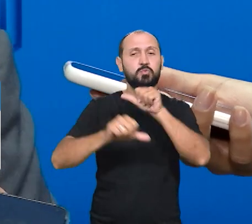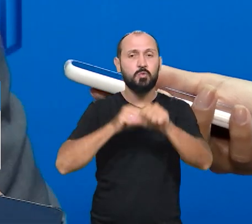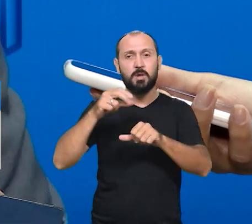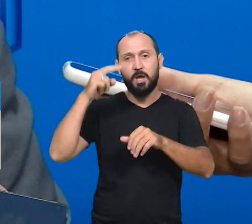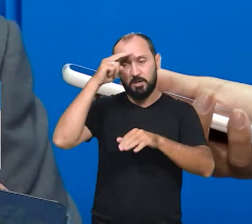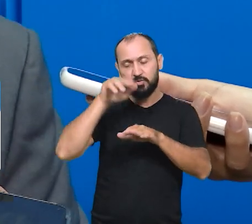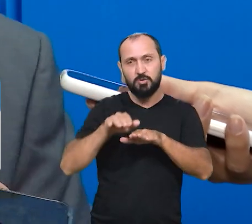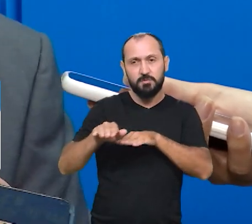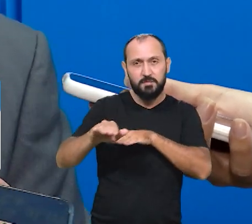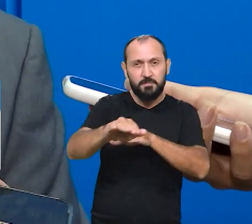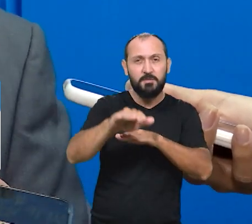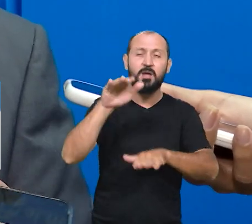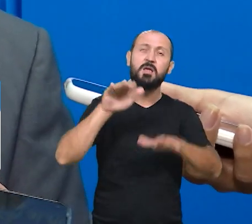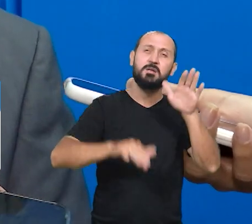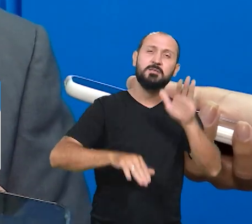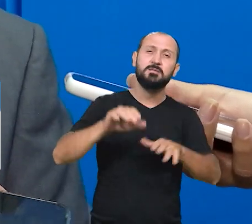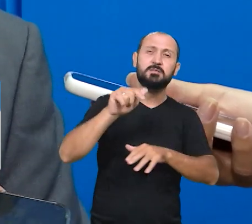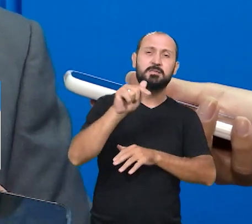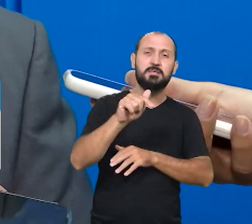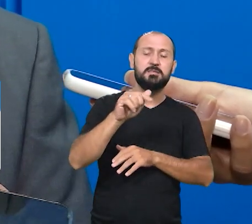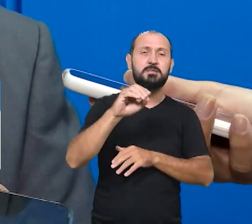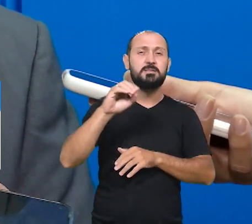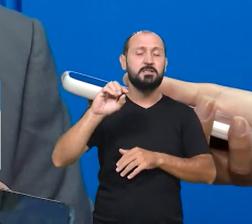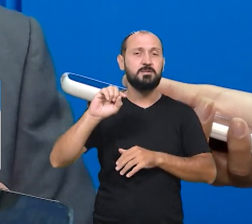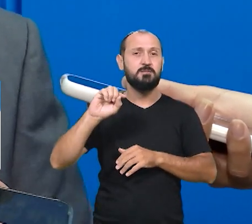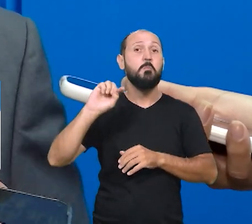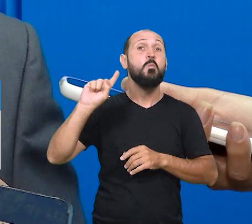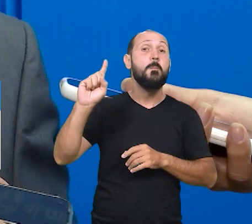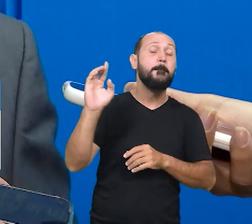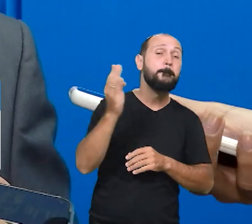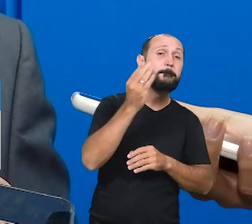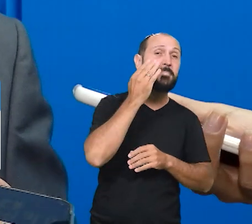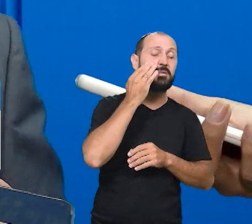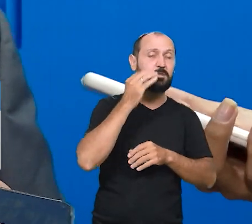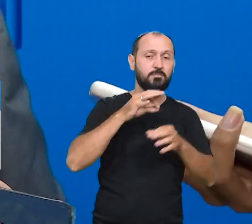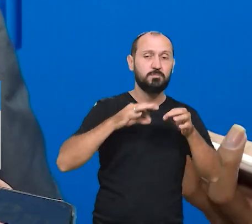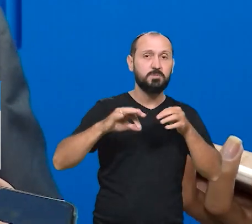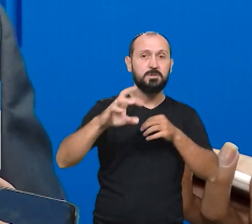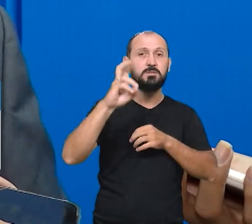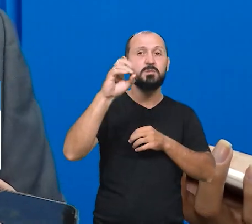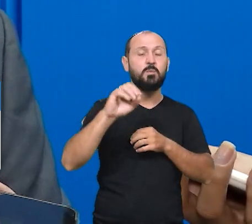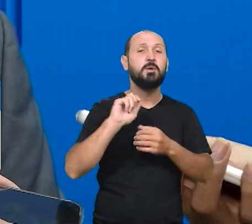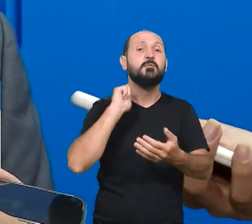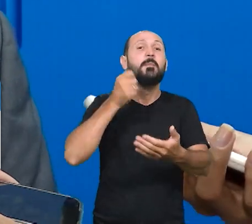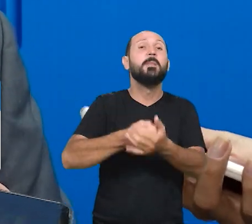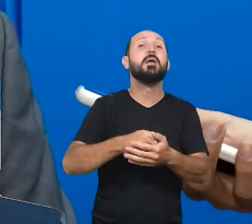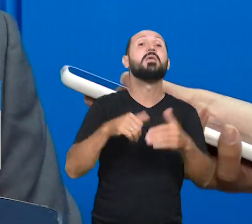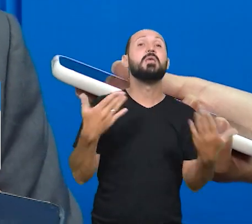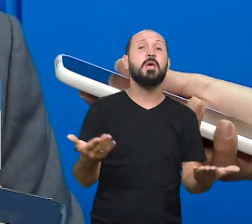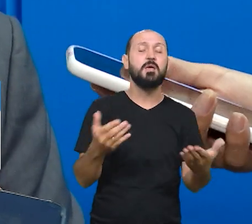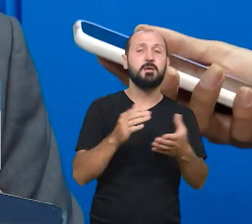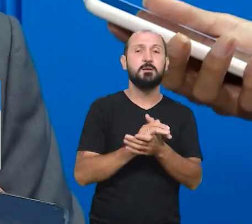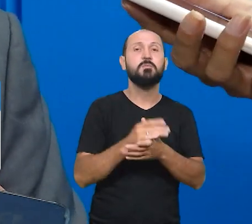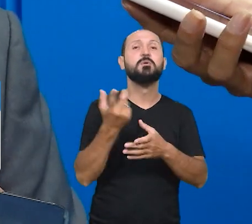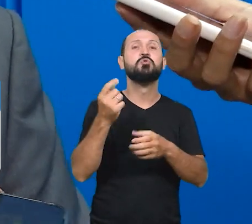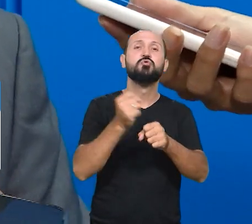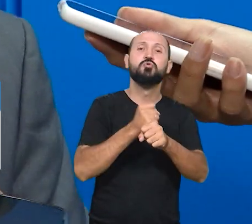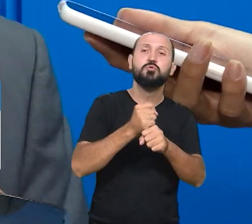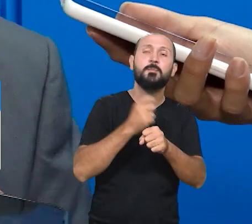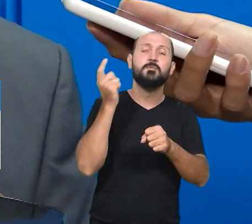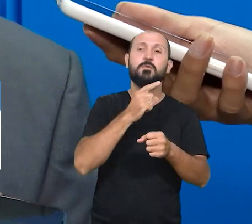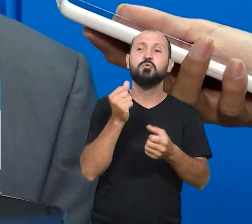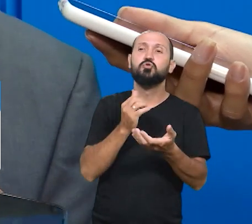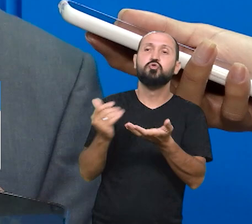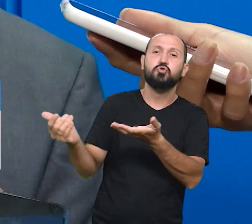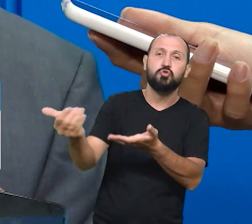em mudança de asfalto e tal. Nós estamos falando talvez em 700 milhões, 1 bilhão de reais num trecho de 50 quilômetros. Quem paga essa conta? Quanto